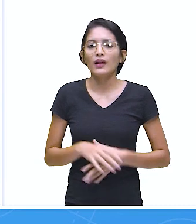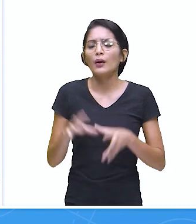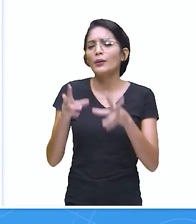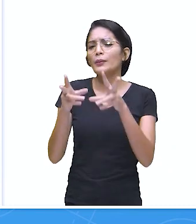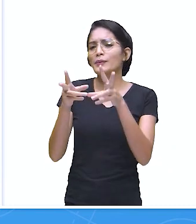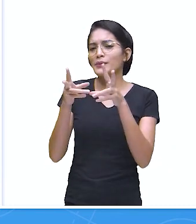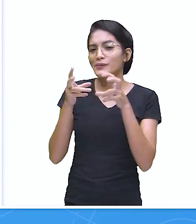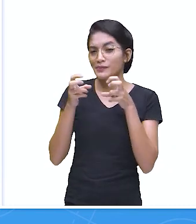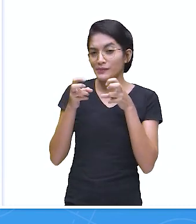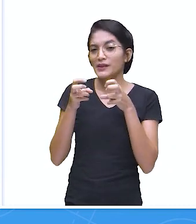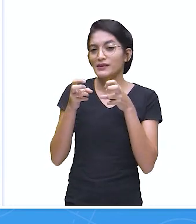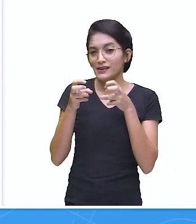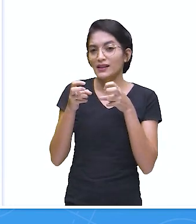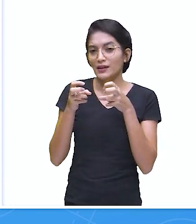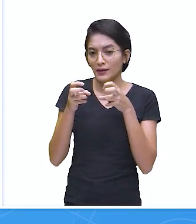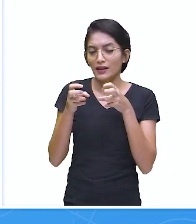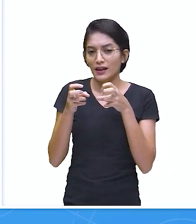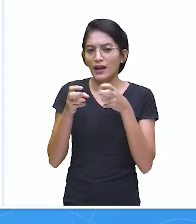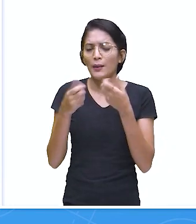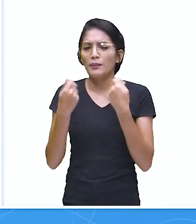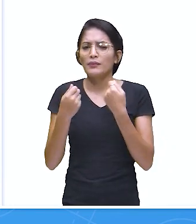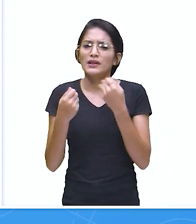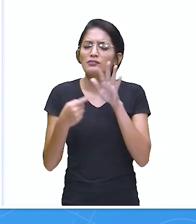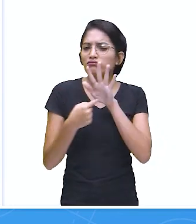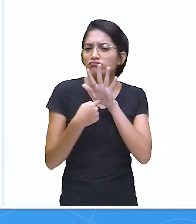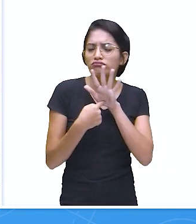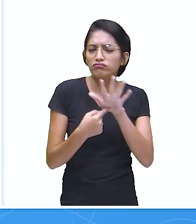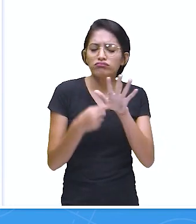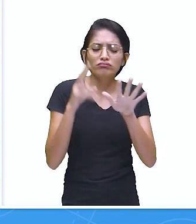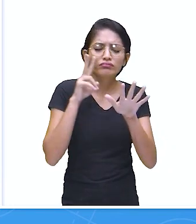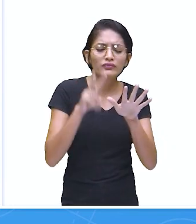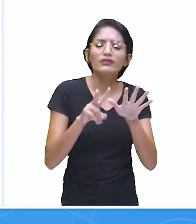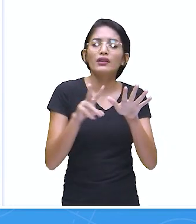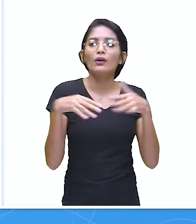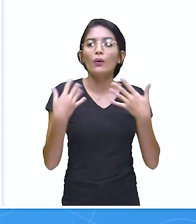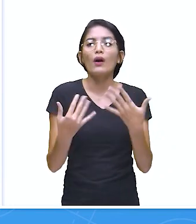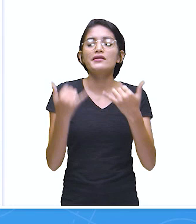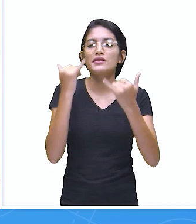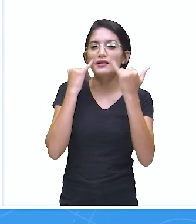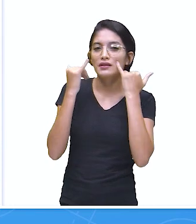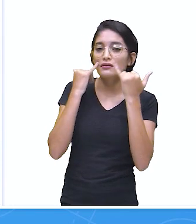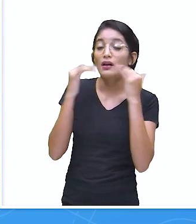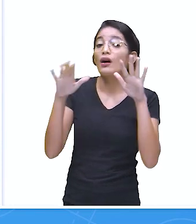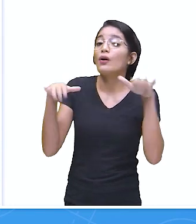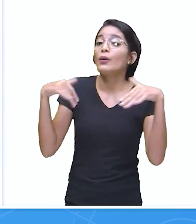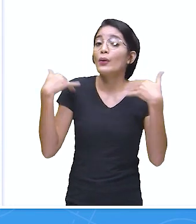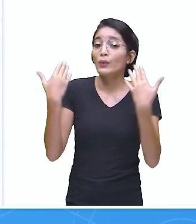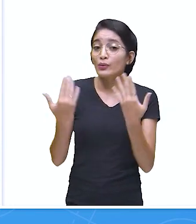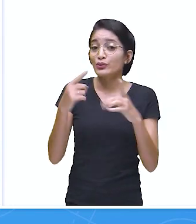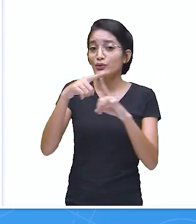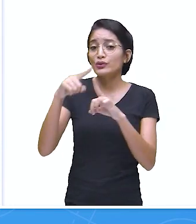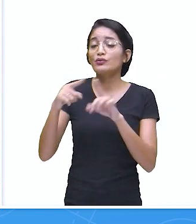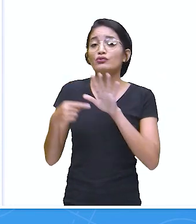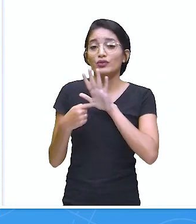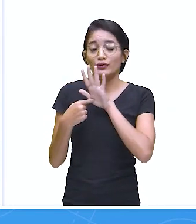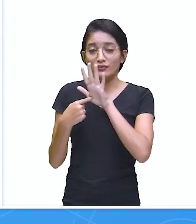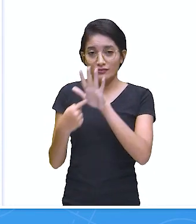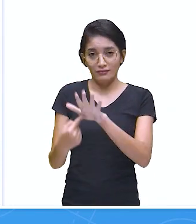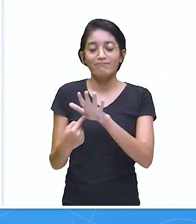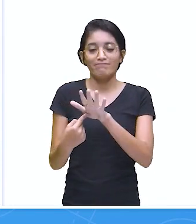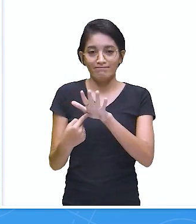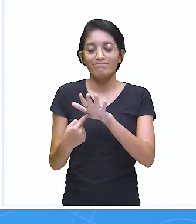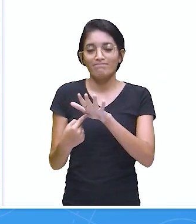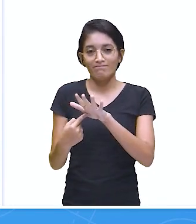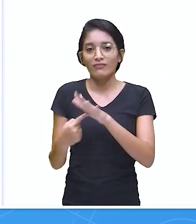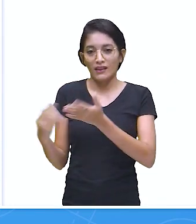Decodifique, ou seja, você vai identificar aí as informações, quais as informações que trazem